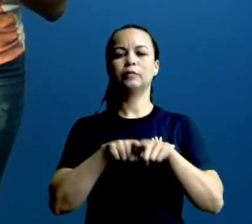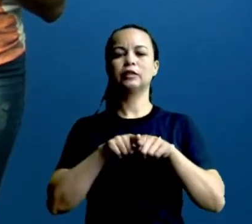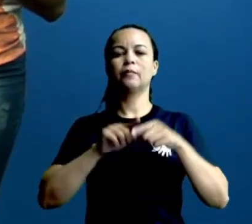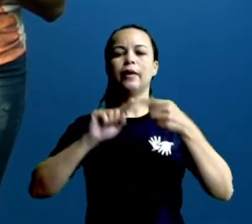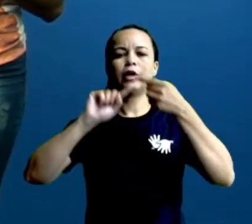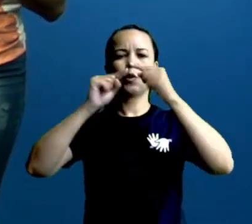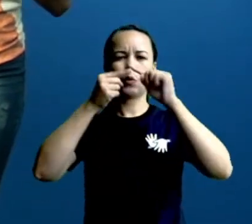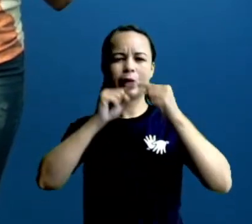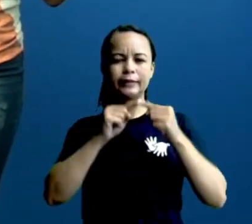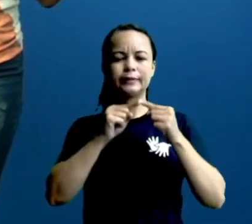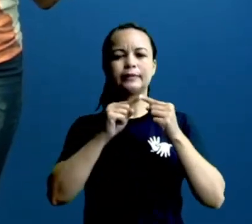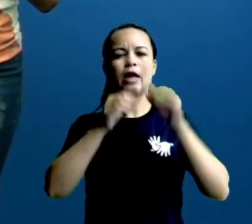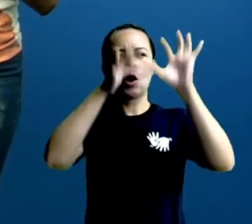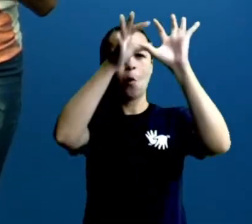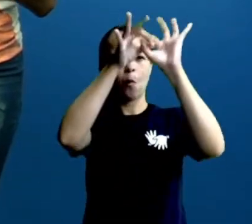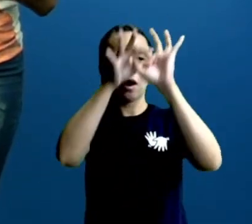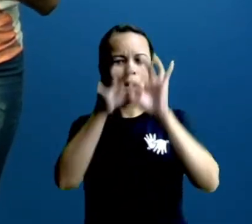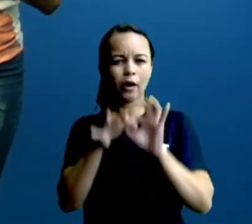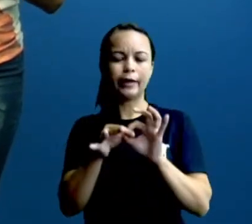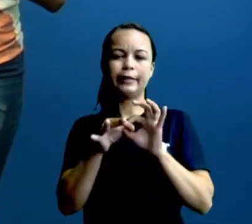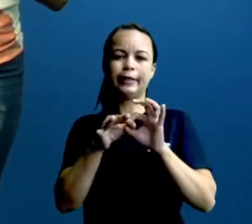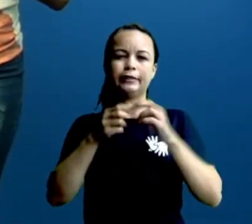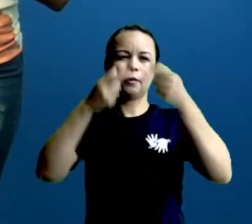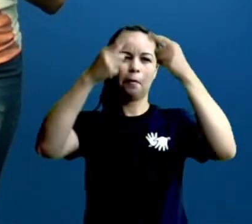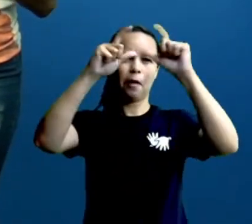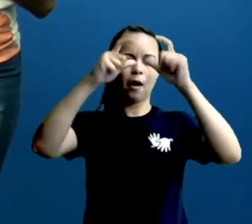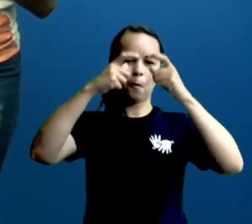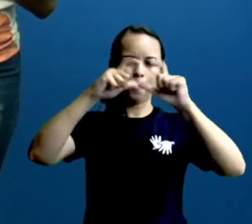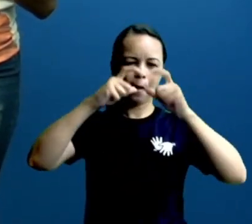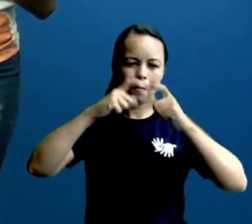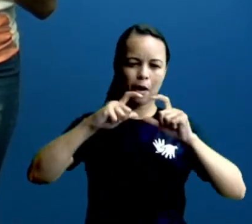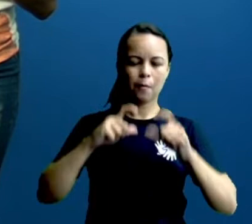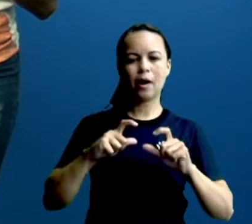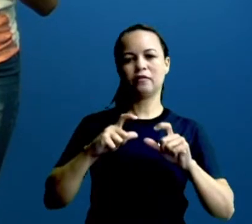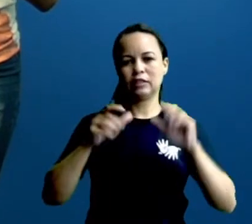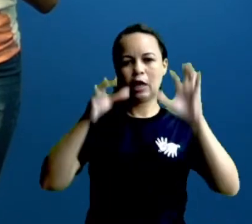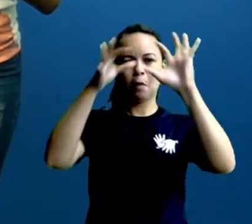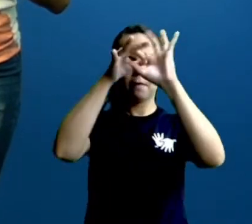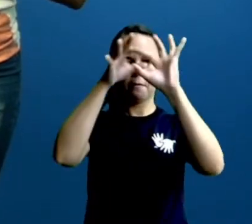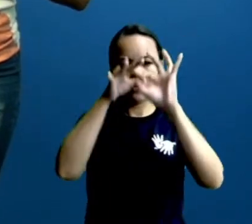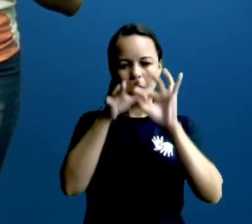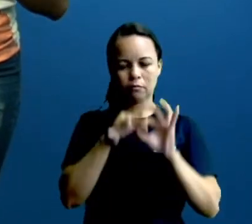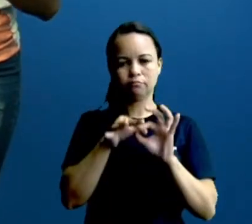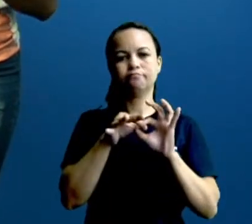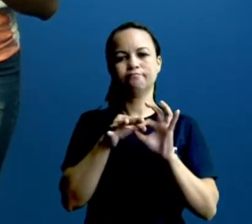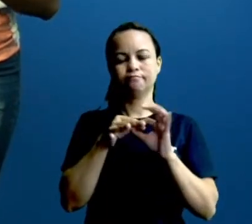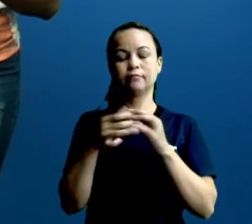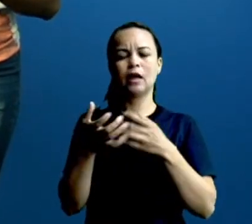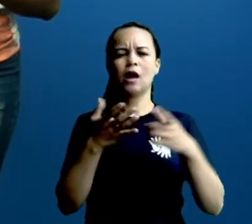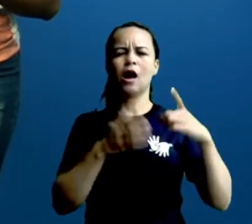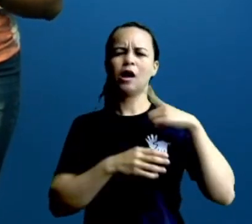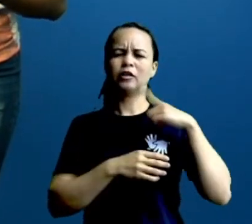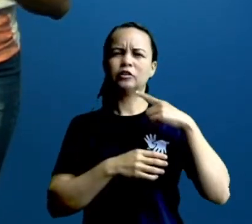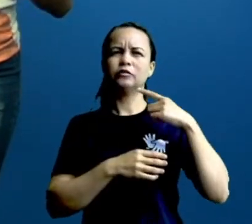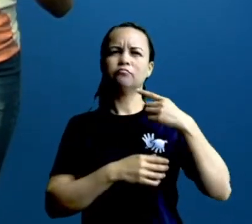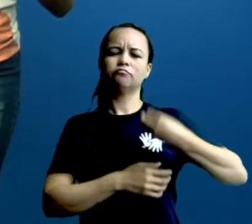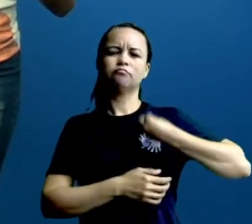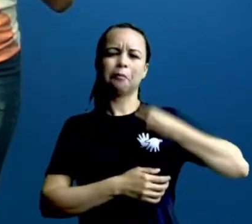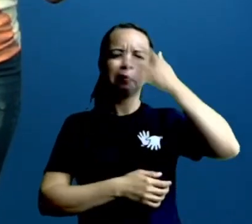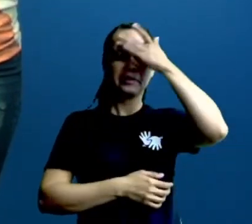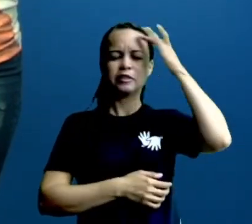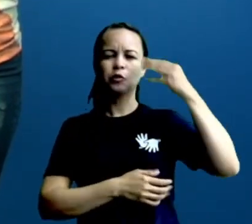entre parágrafos, já que um vai ter sempre a ligação com o outro. Existem pessoas que escrevem